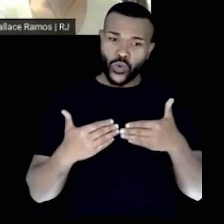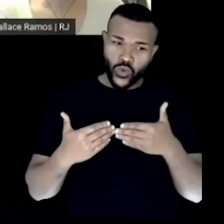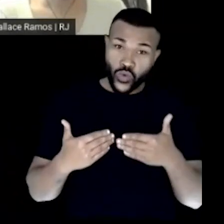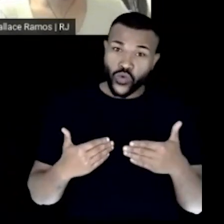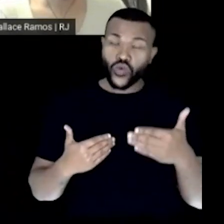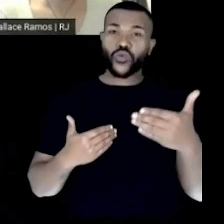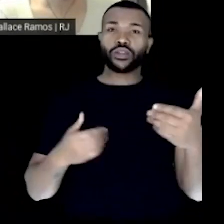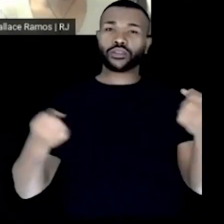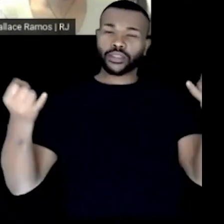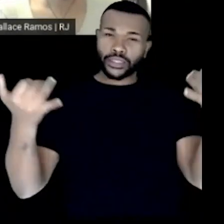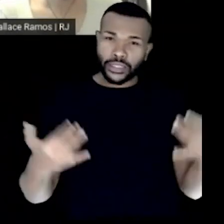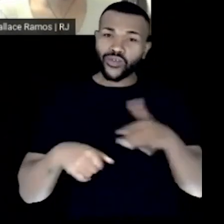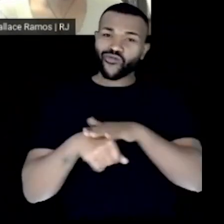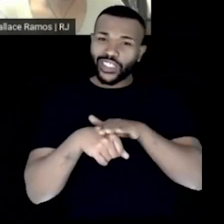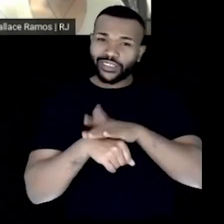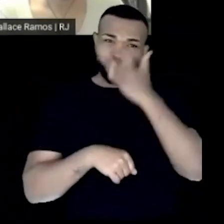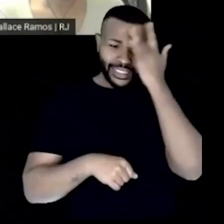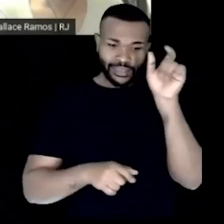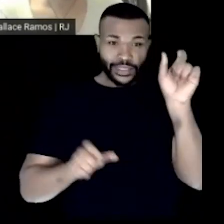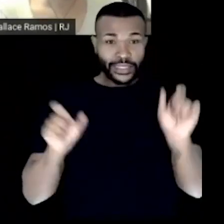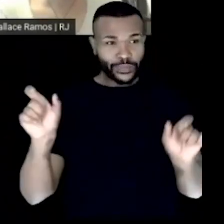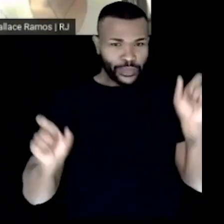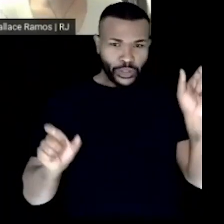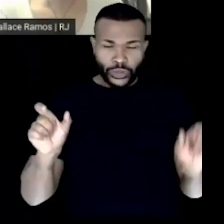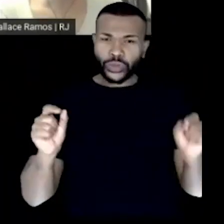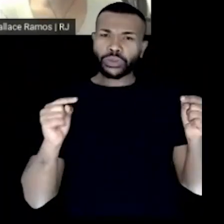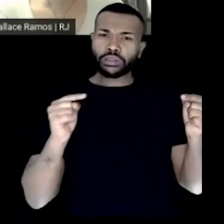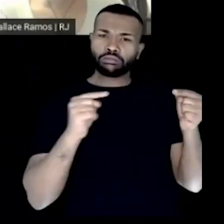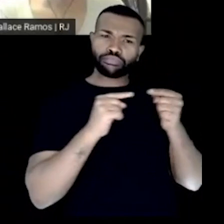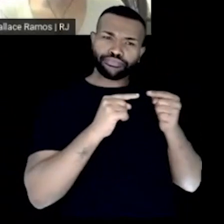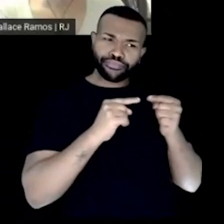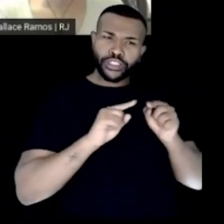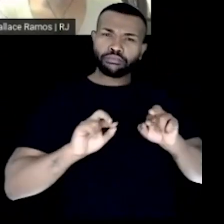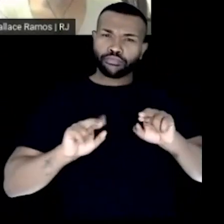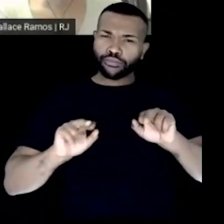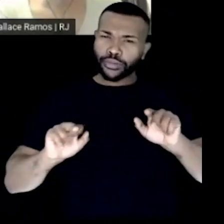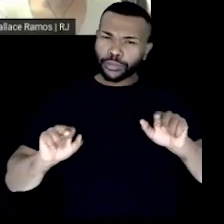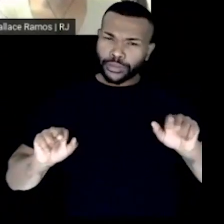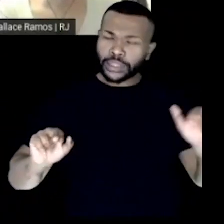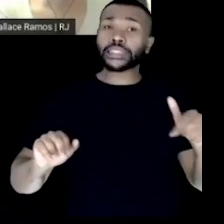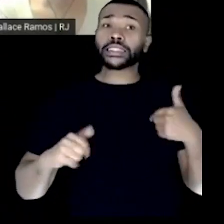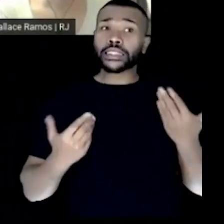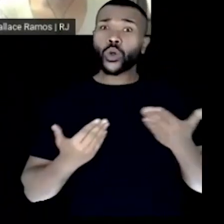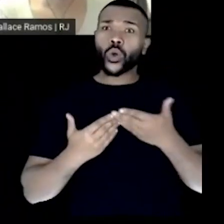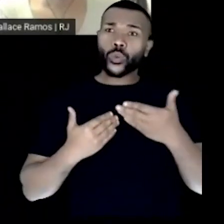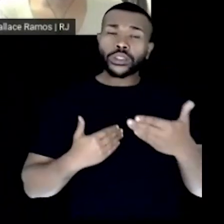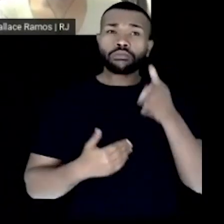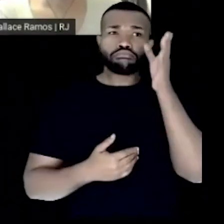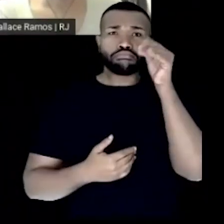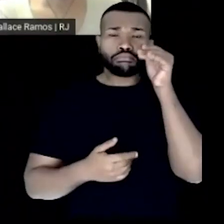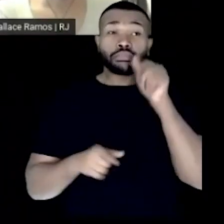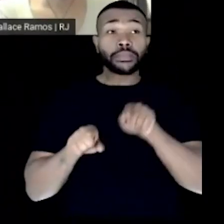E nisso, quando eu comecei a postar a respeito disso, eu comecei a conversar com pessoas que se identificam assim, e que tudo mais,